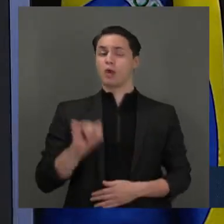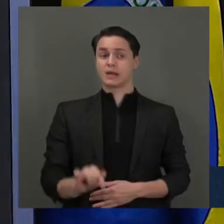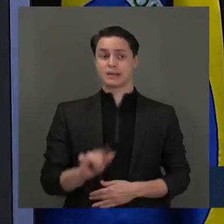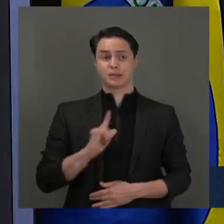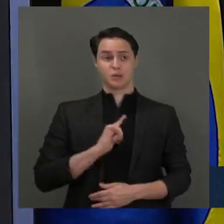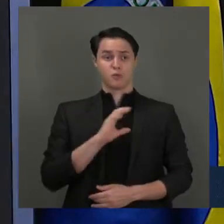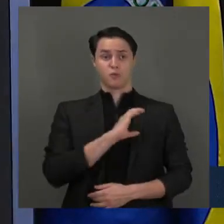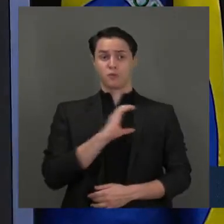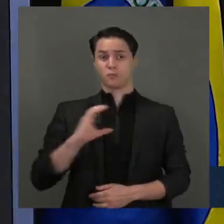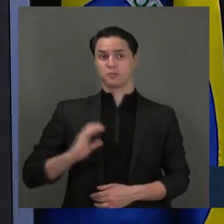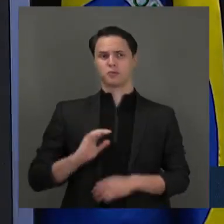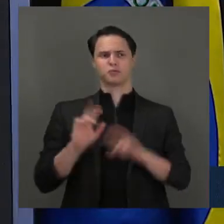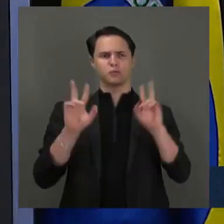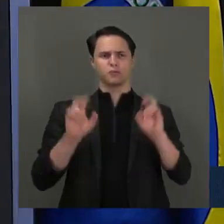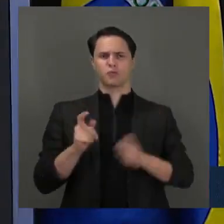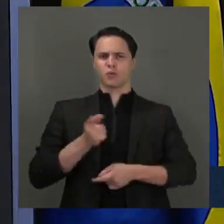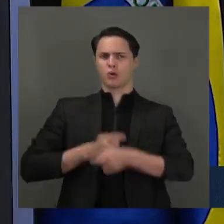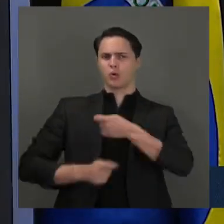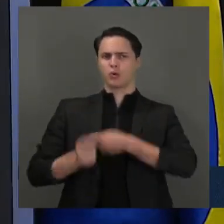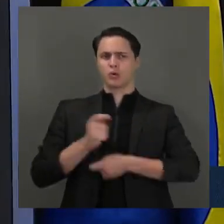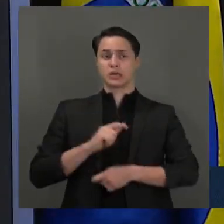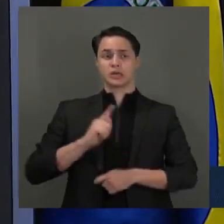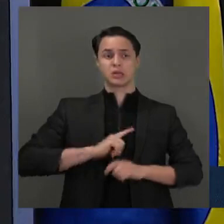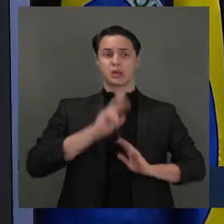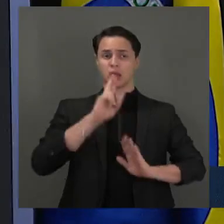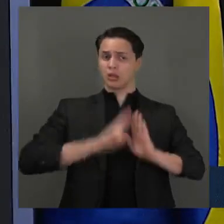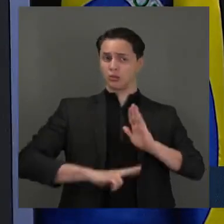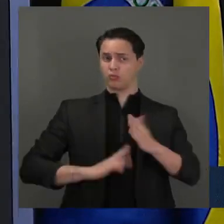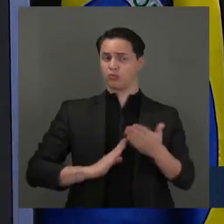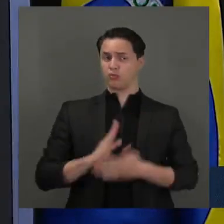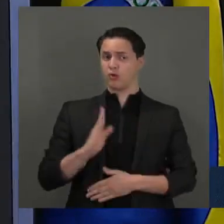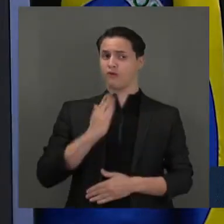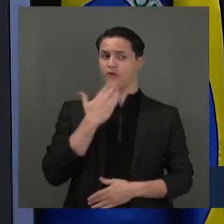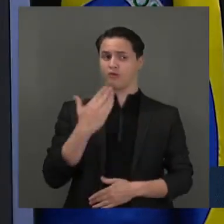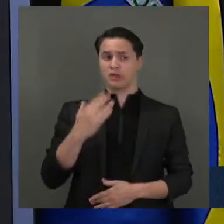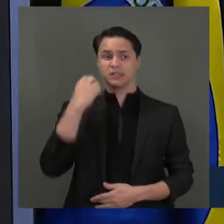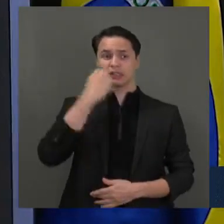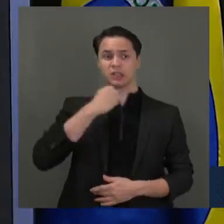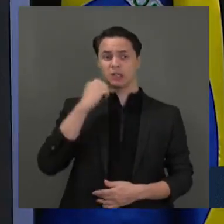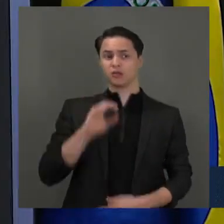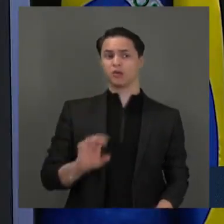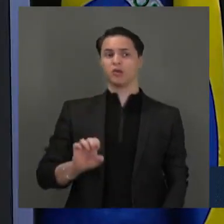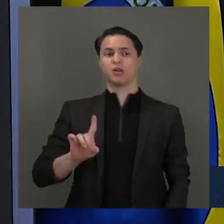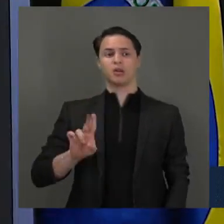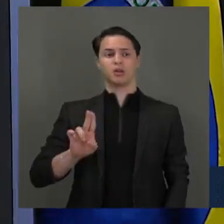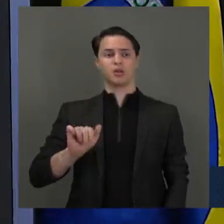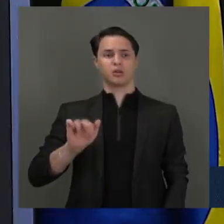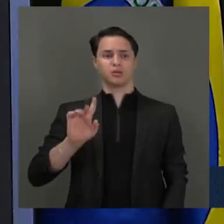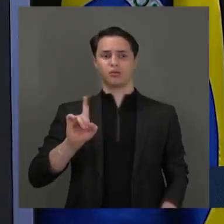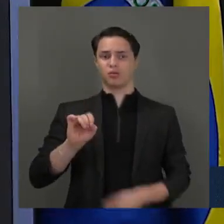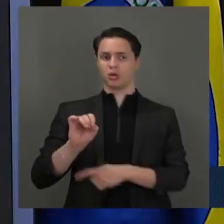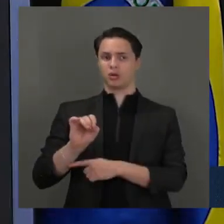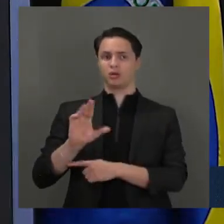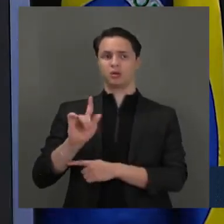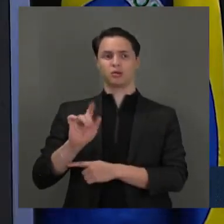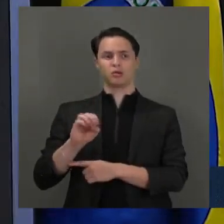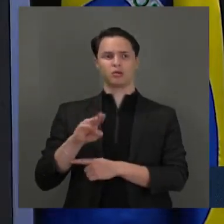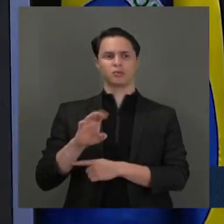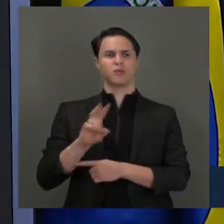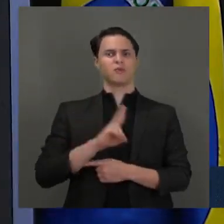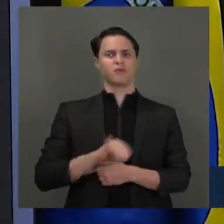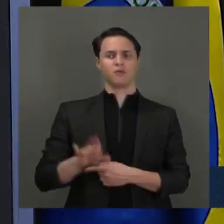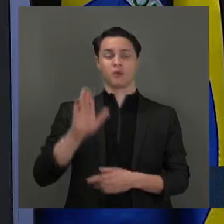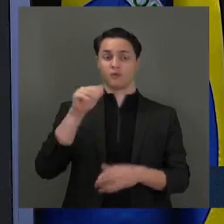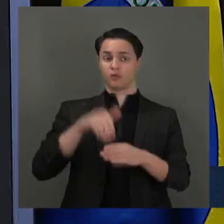de Assuntos Econômicos, com um relatório favorável do senador Eduardo Gomes, e está em vias de ser votado na Comissão